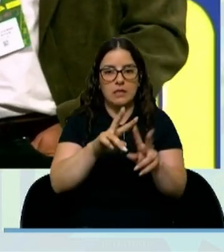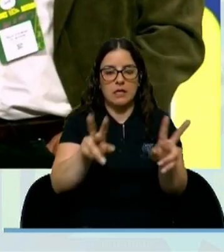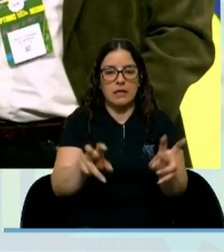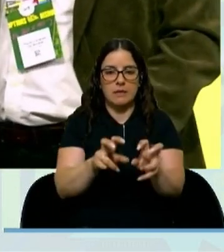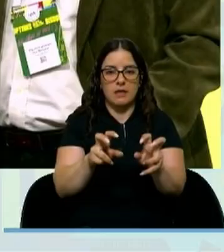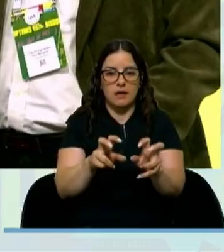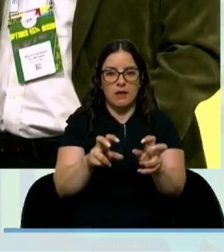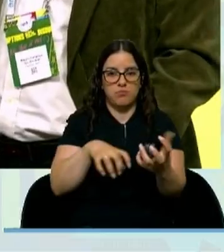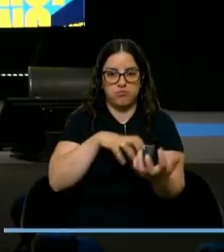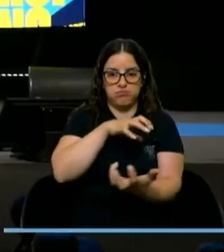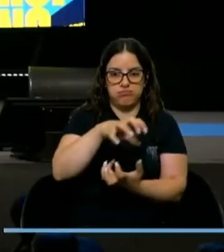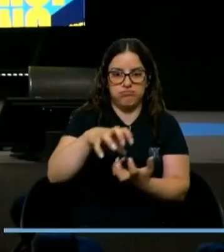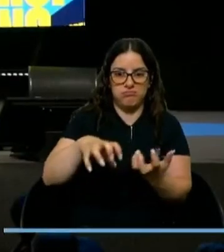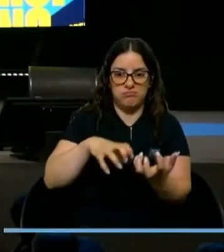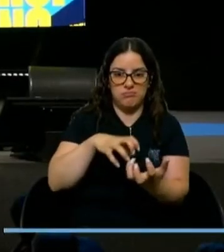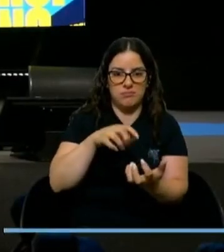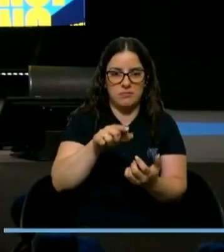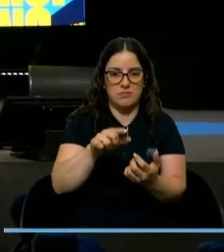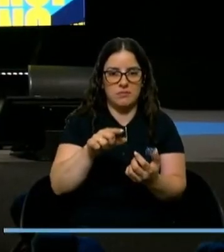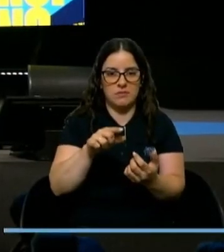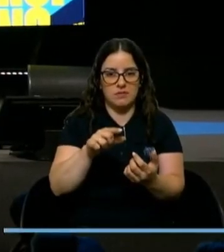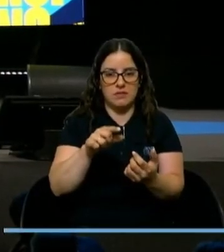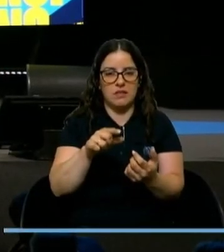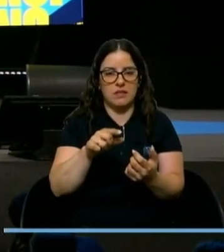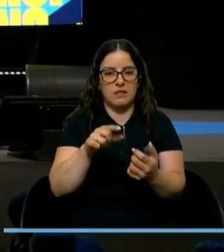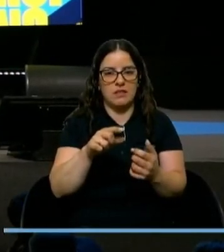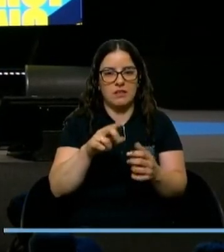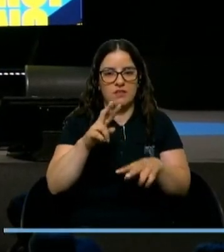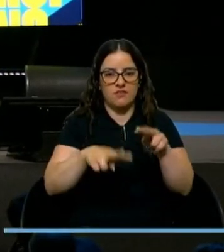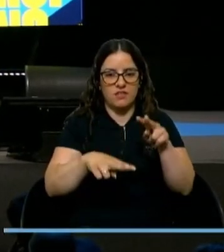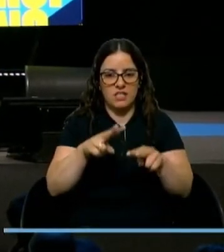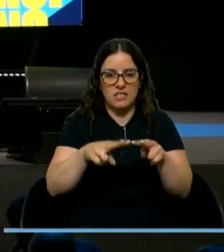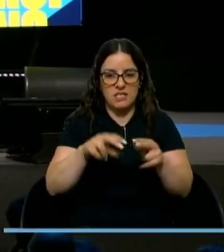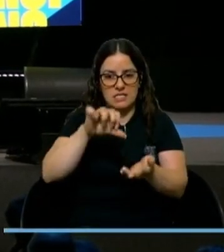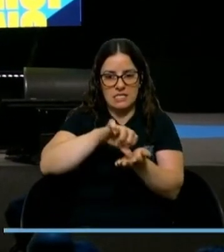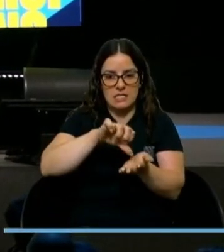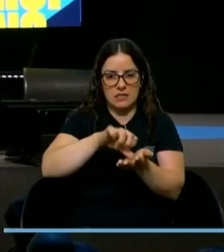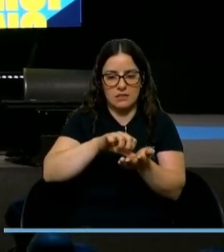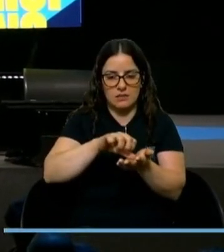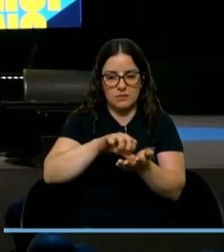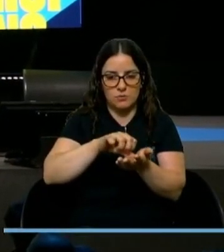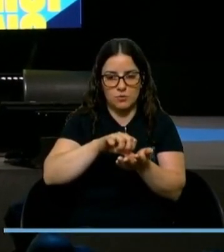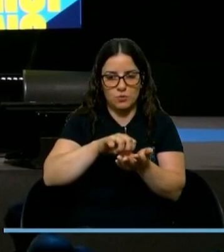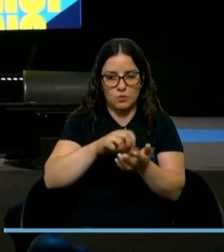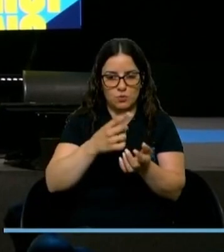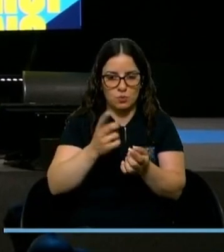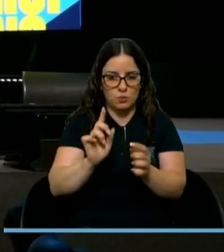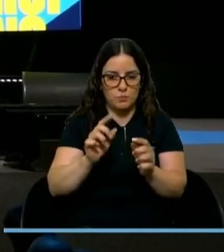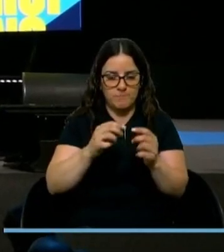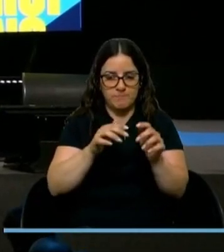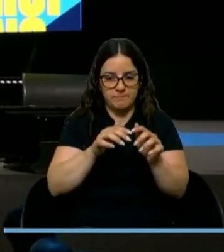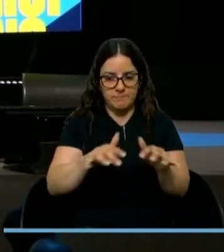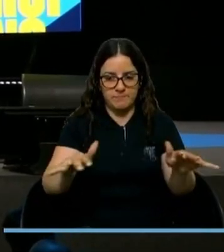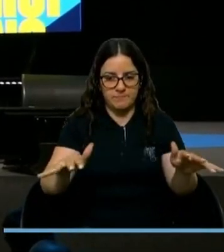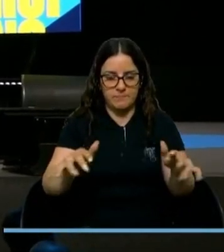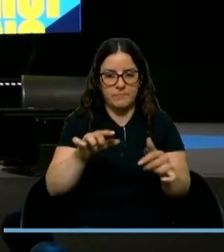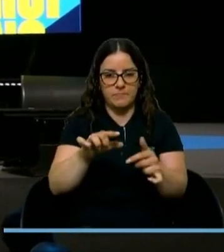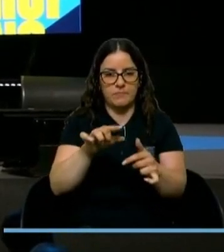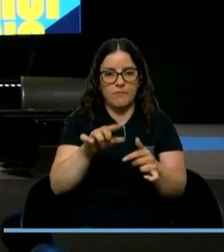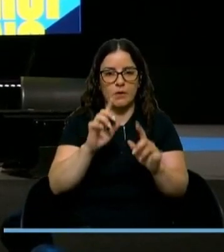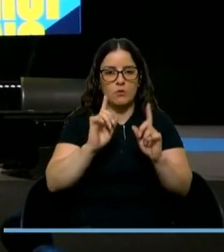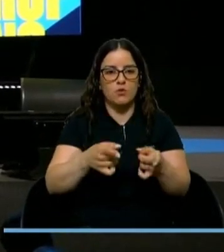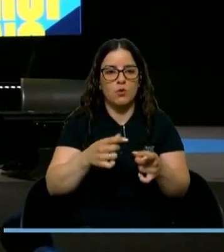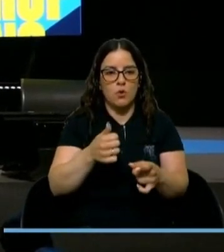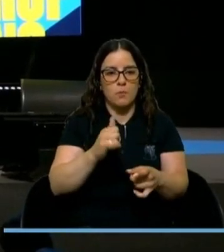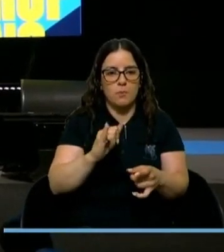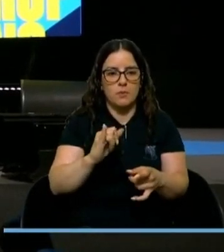controverso, chamado Decentralized Finance, portanto, finanças descentralizadas, e que começou com o Bitcoin. Não é disso que eu